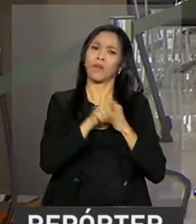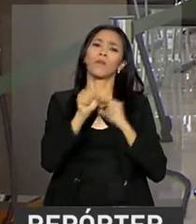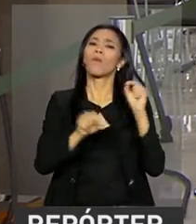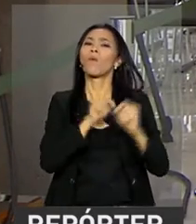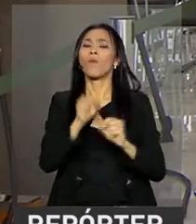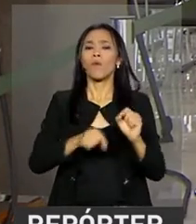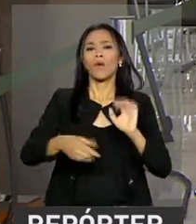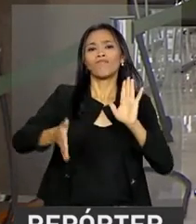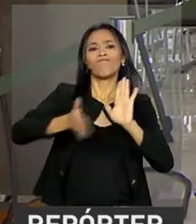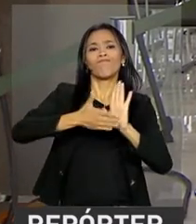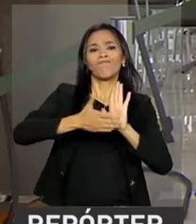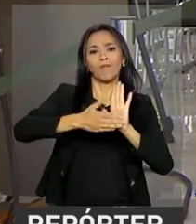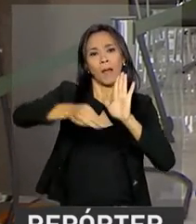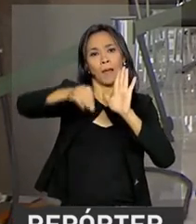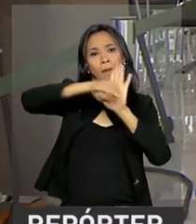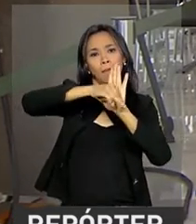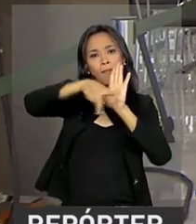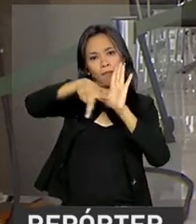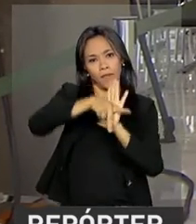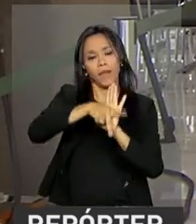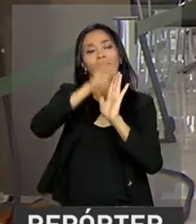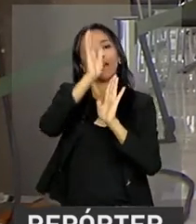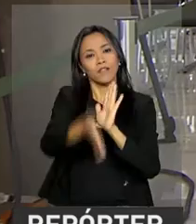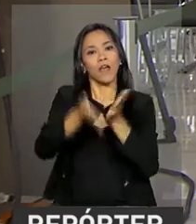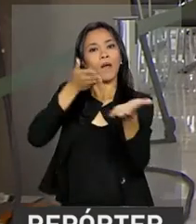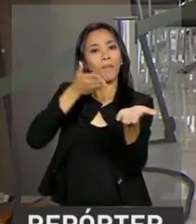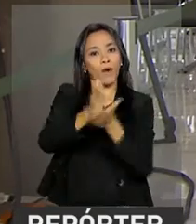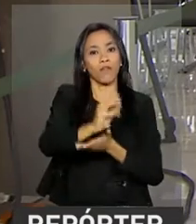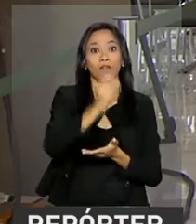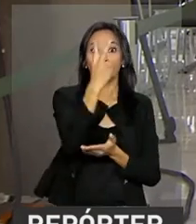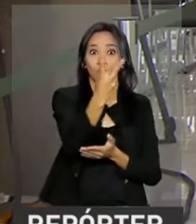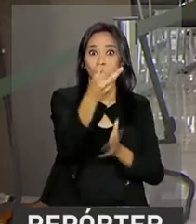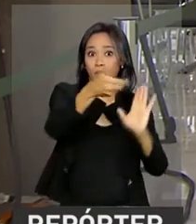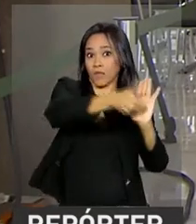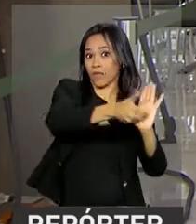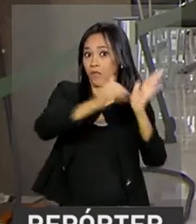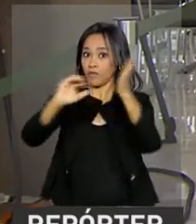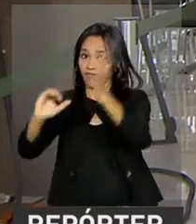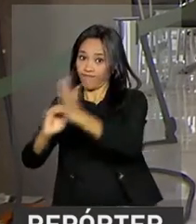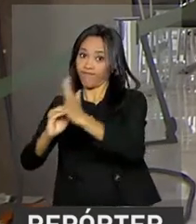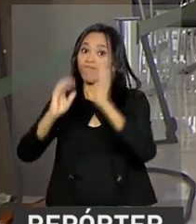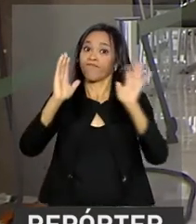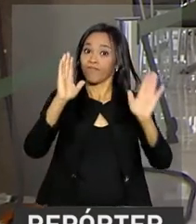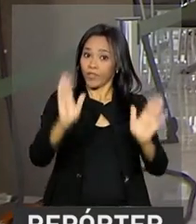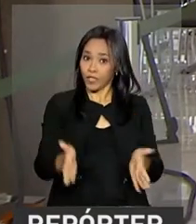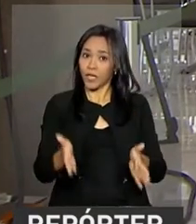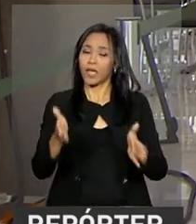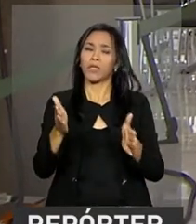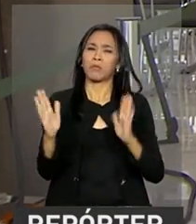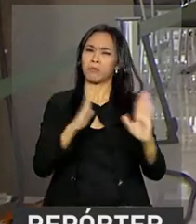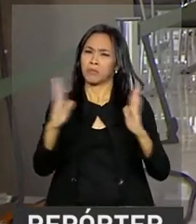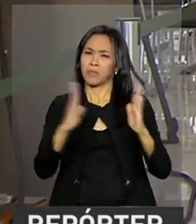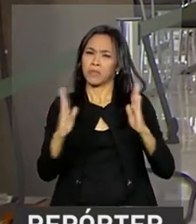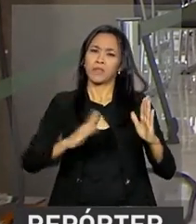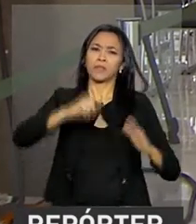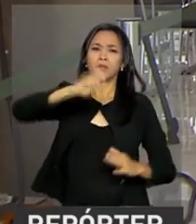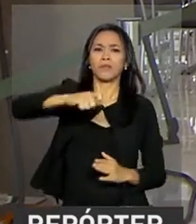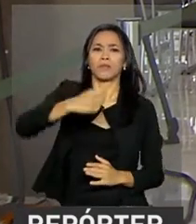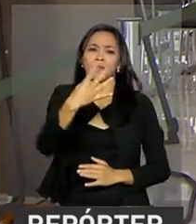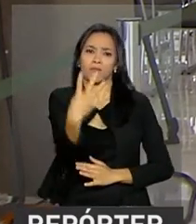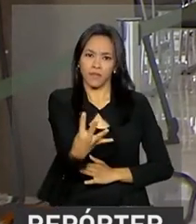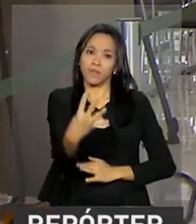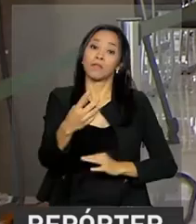medida provisória e foi aprovada nas duas casas do poder legislativo em pouco mais de quatro meses